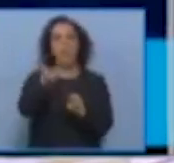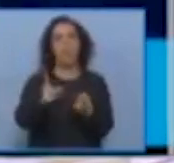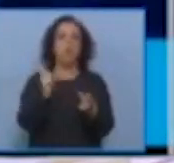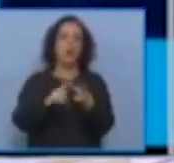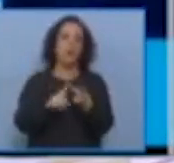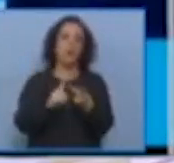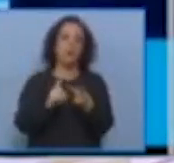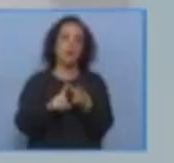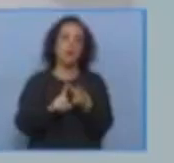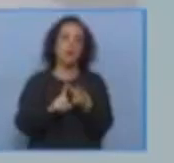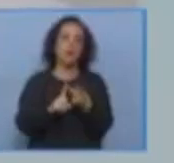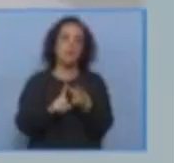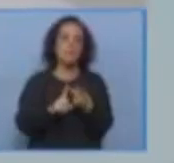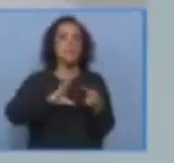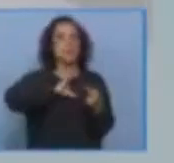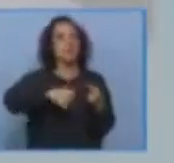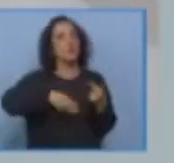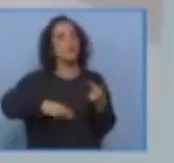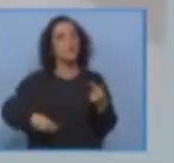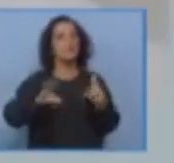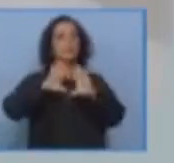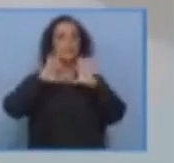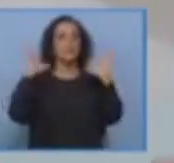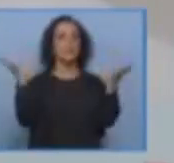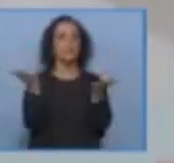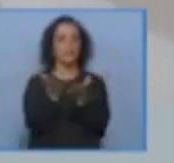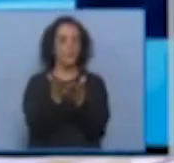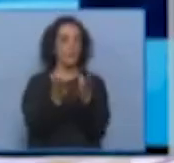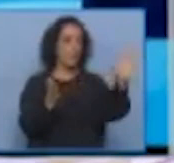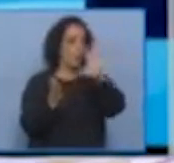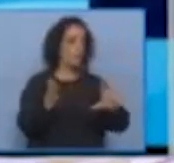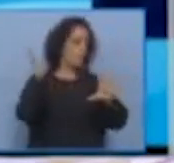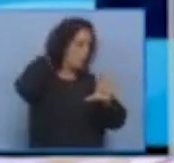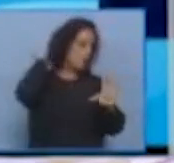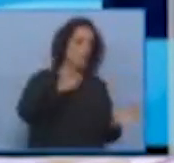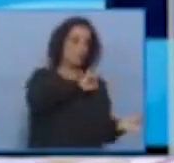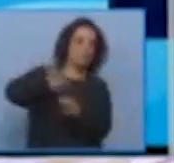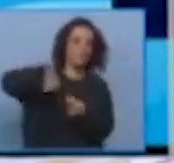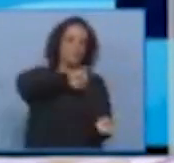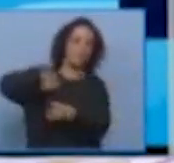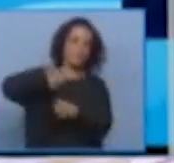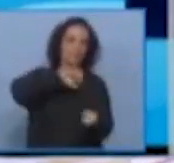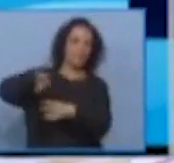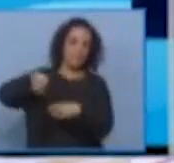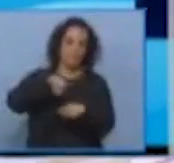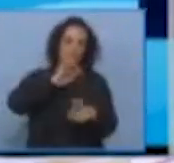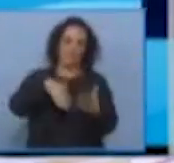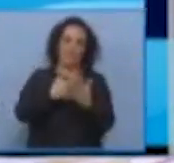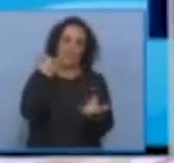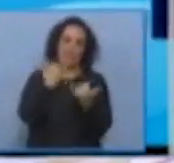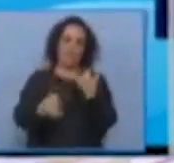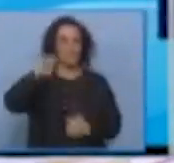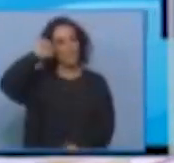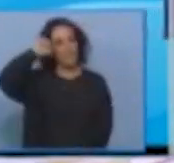servir, digamos, o mundo ocidental. Claro. Quando, com isso, acarretamos riscos ambientais gravíssimos.